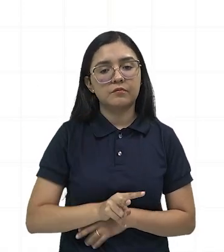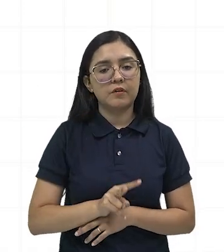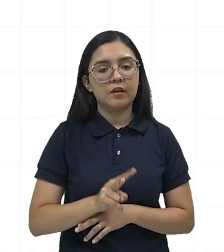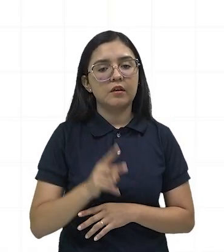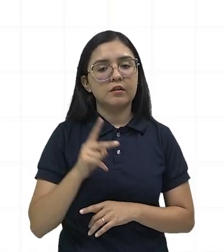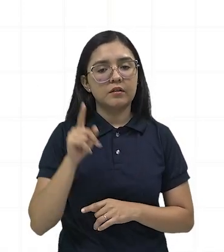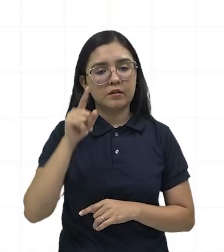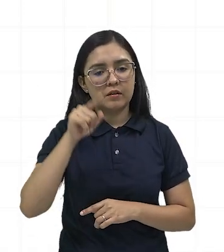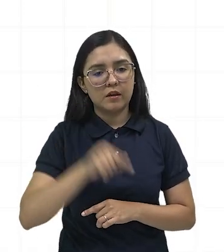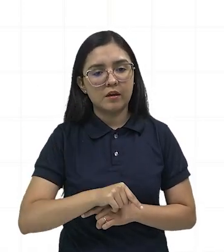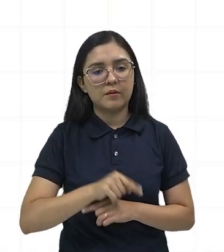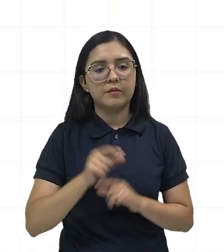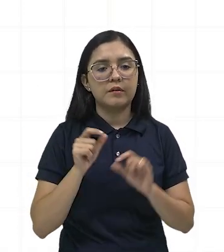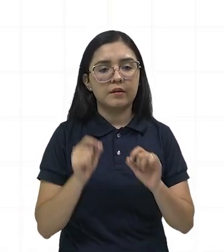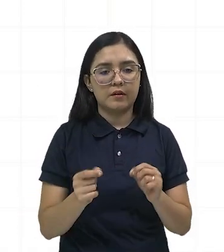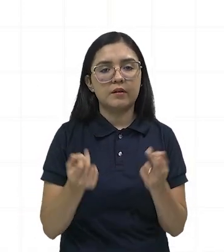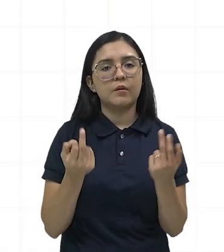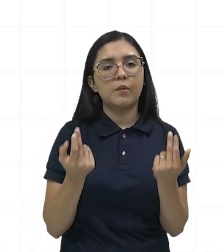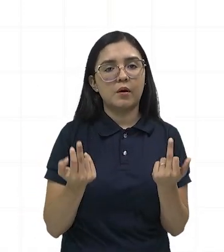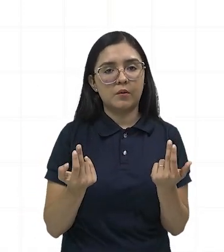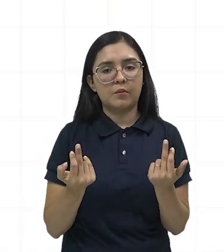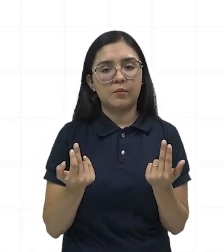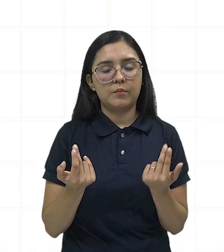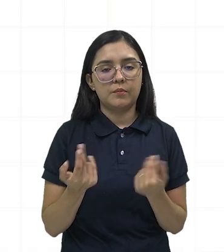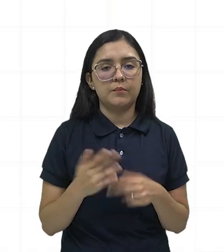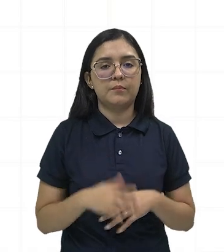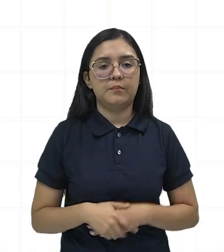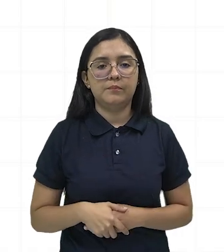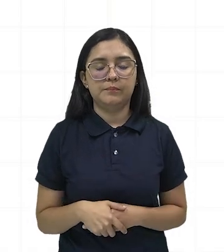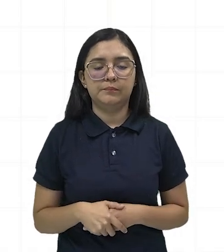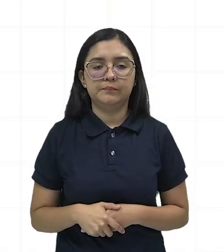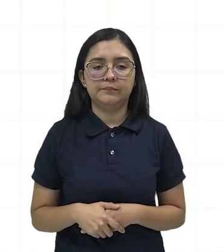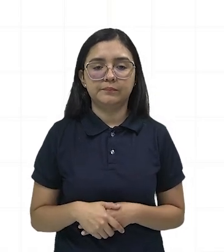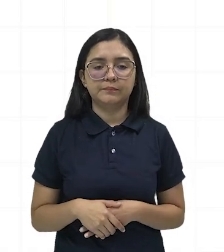esse triângulo aqui, né?